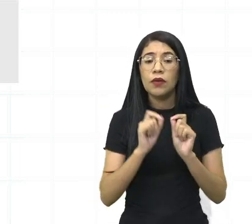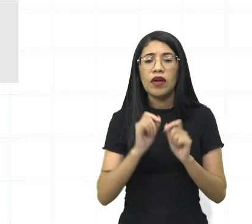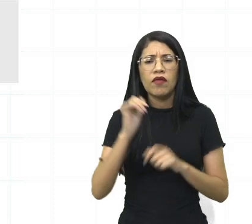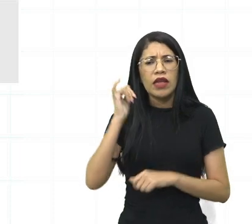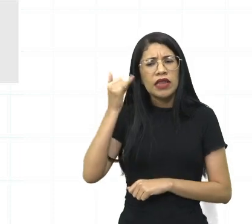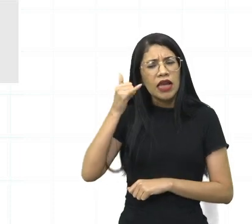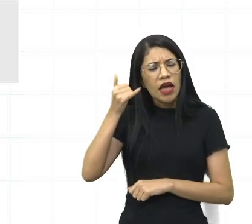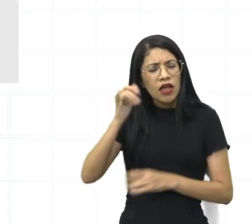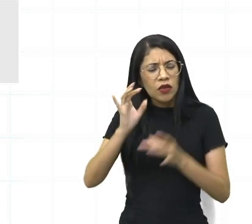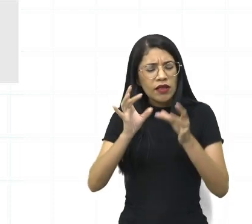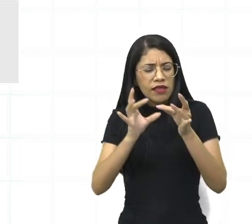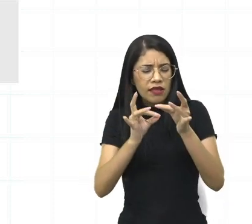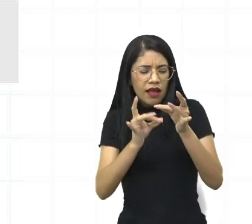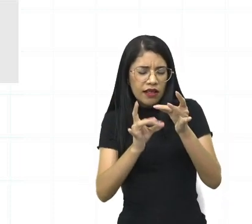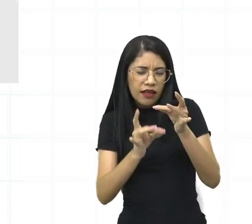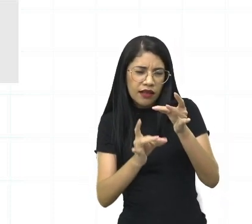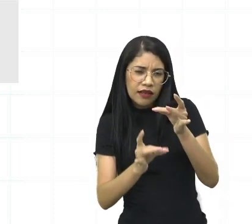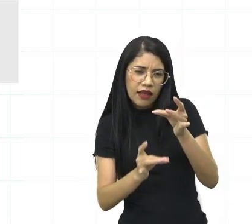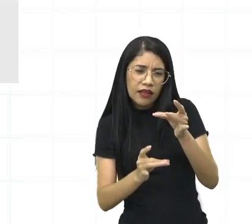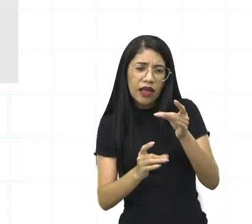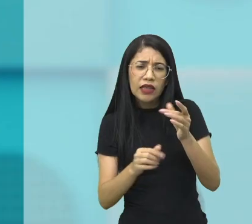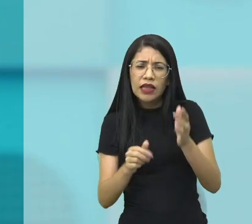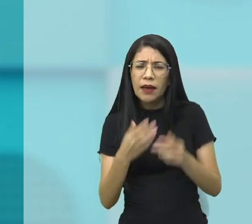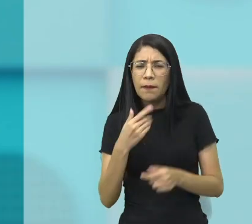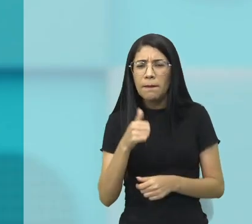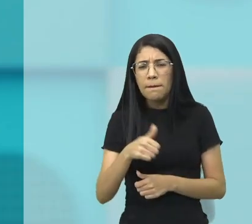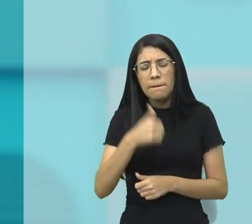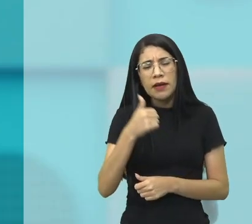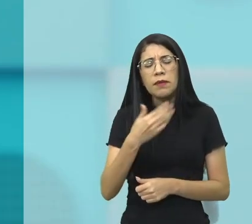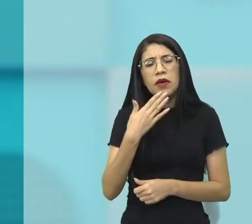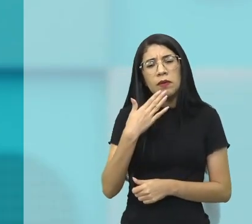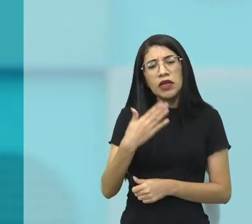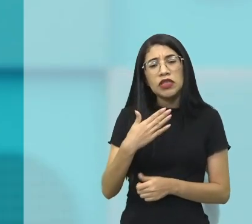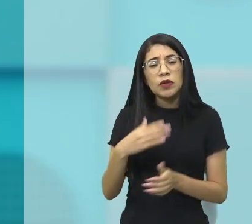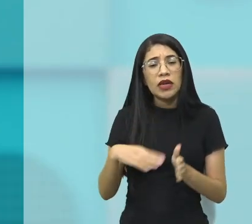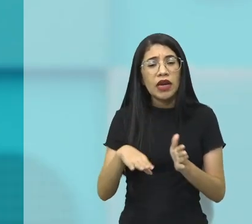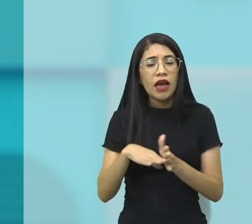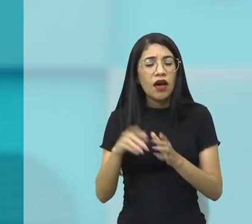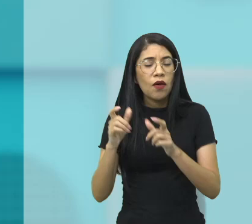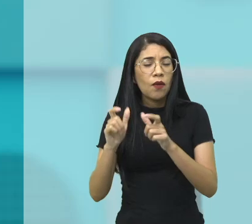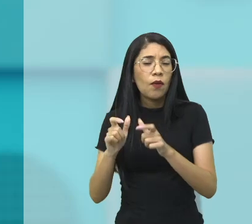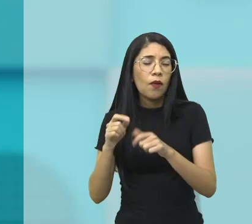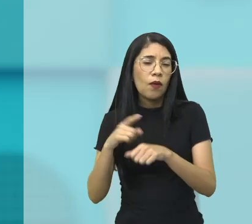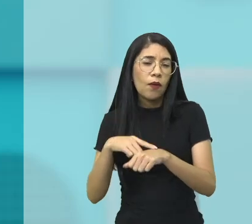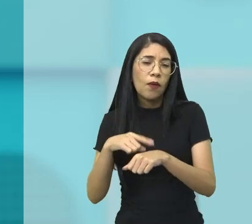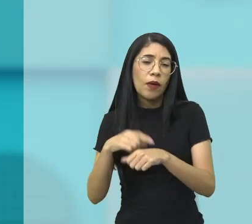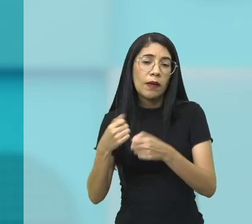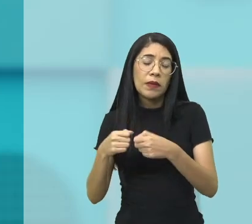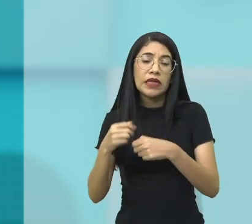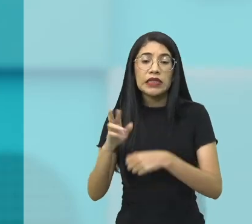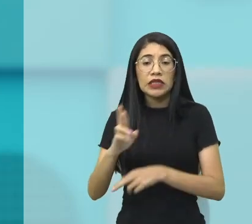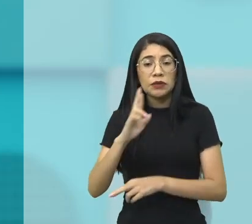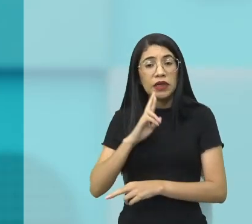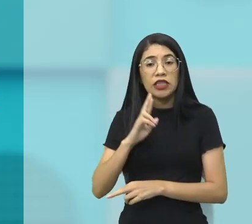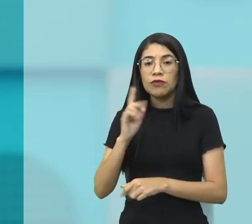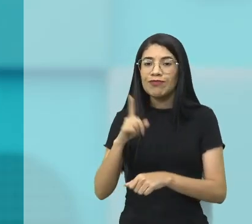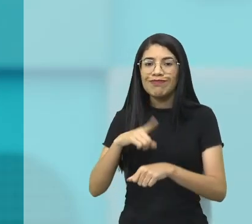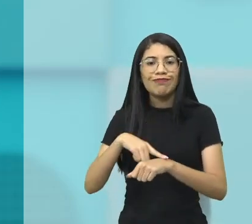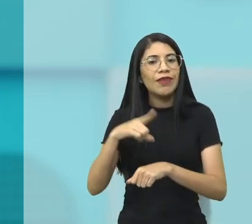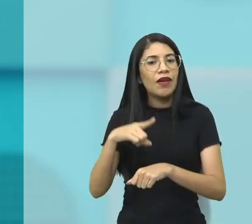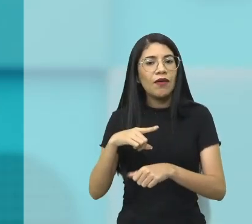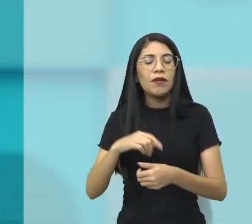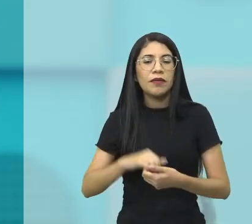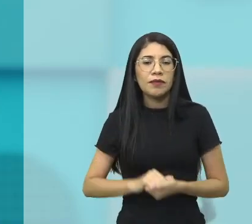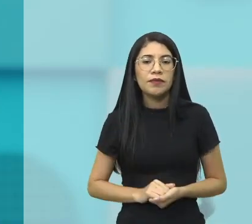narrar bem, desde a primeira solicitação até aquele momento que ela precisava de um retorno imediato